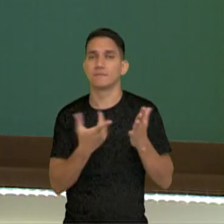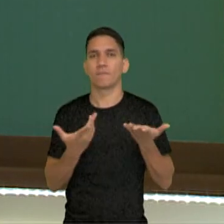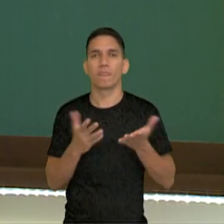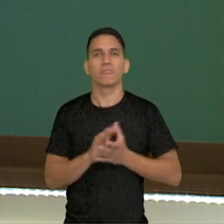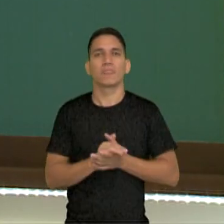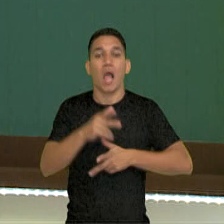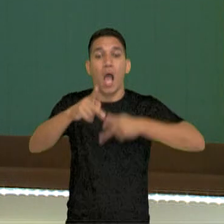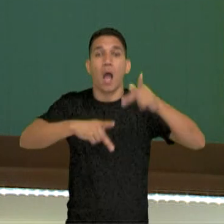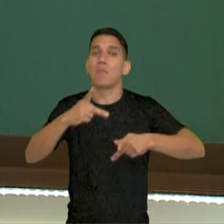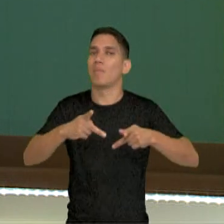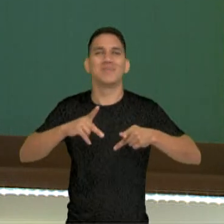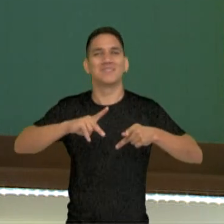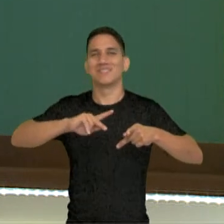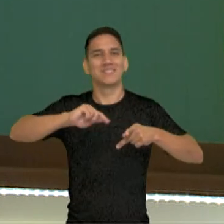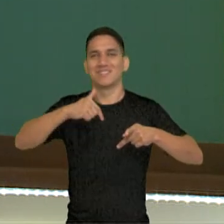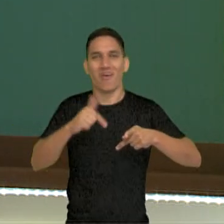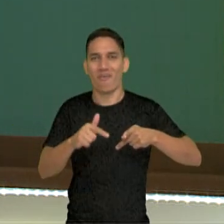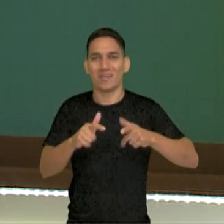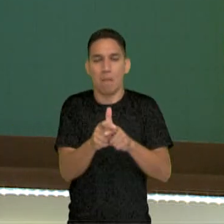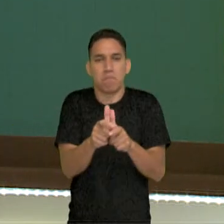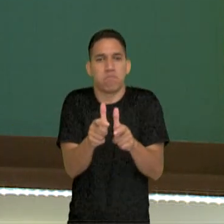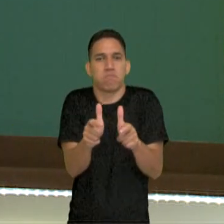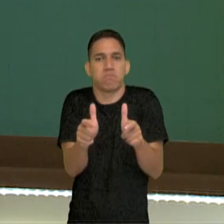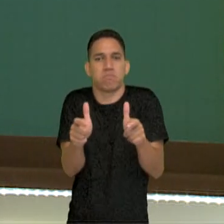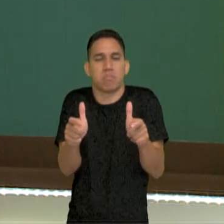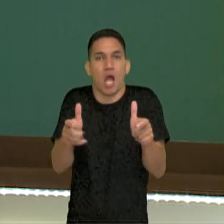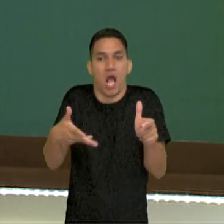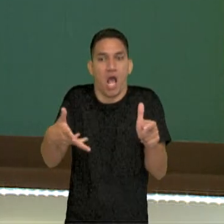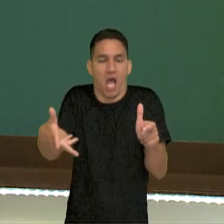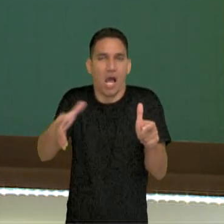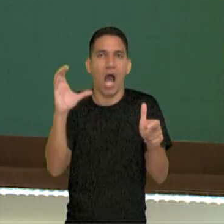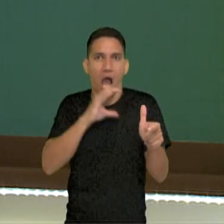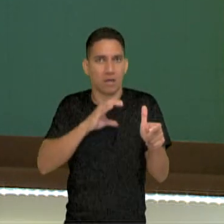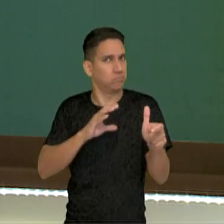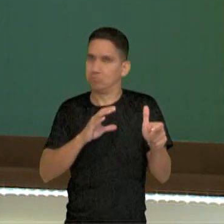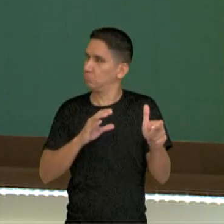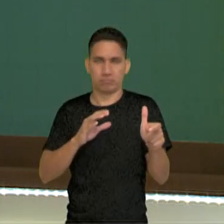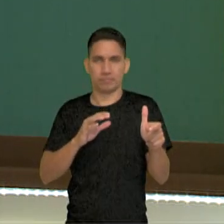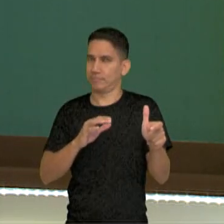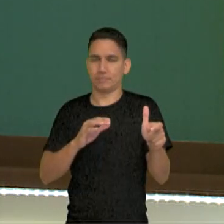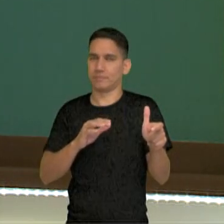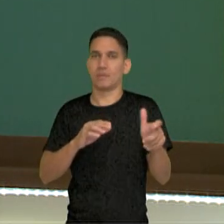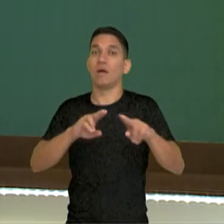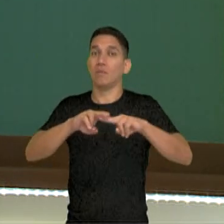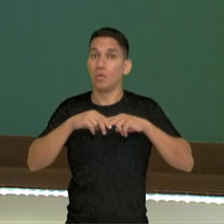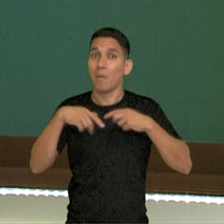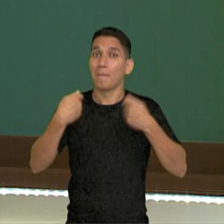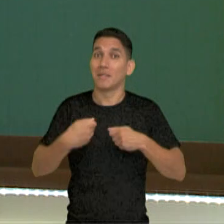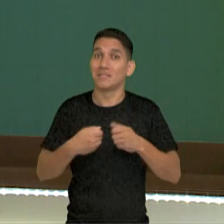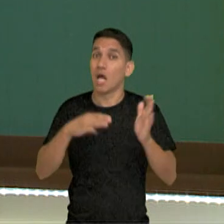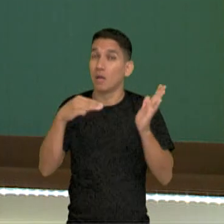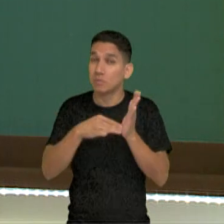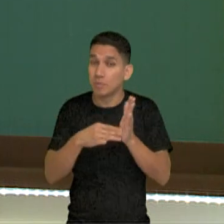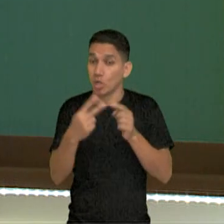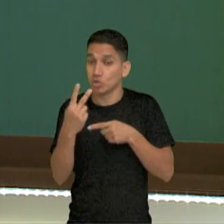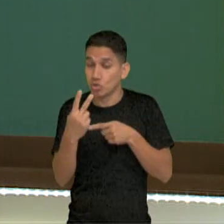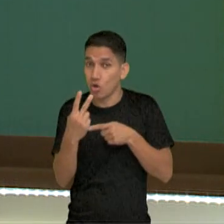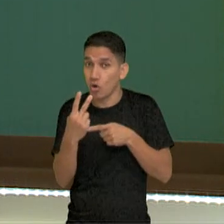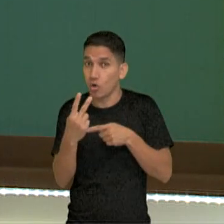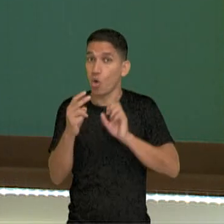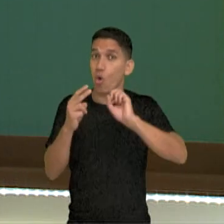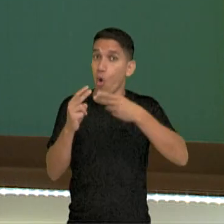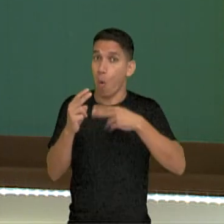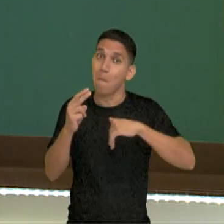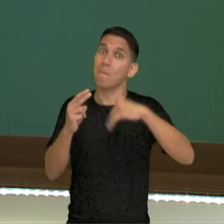a população já não está mais aumentando na mesma velocidade, né? É preciso 2 filhos ou mais para que a